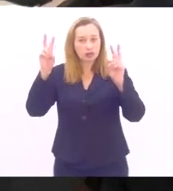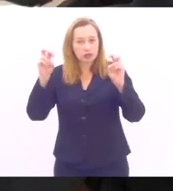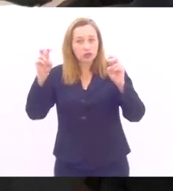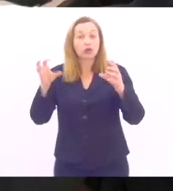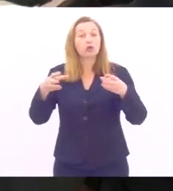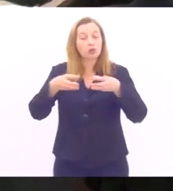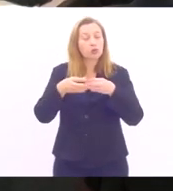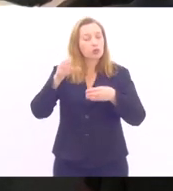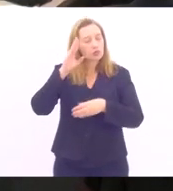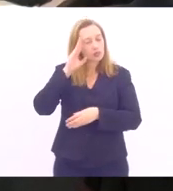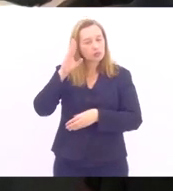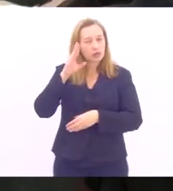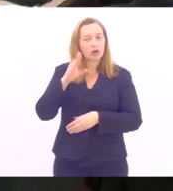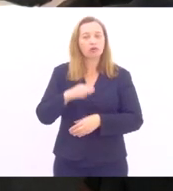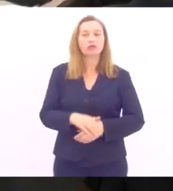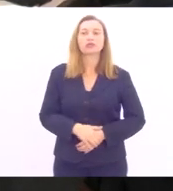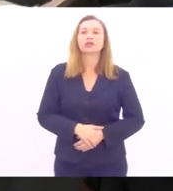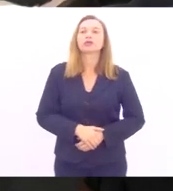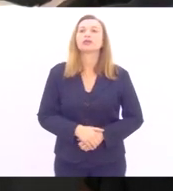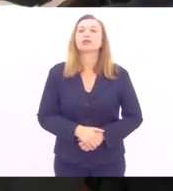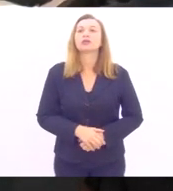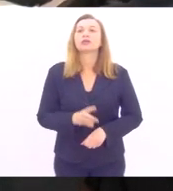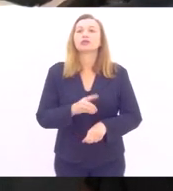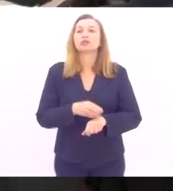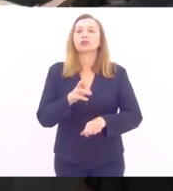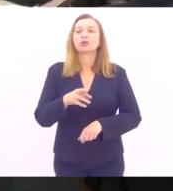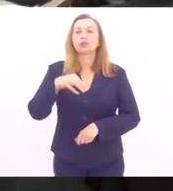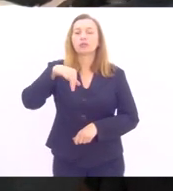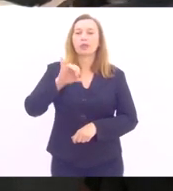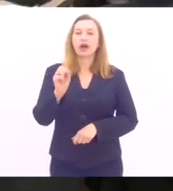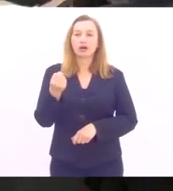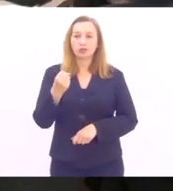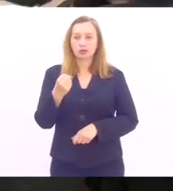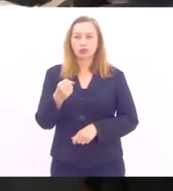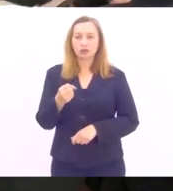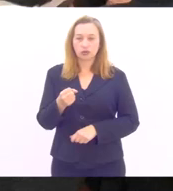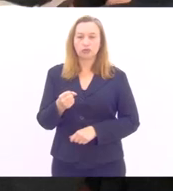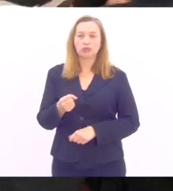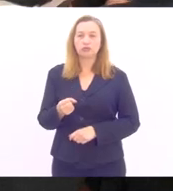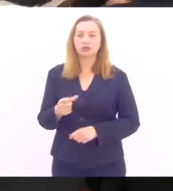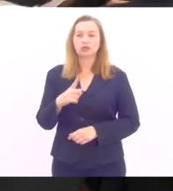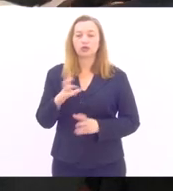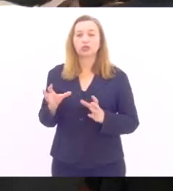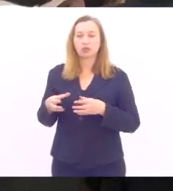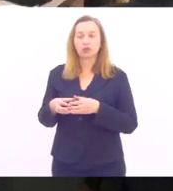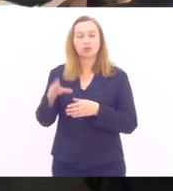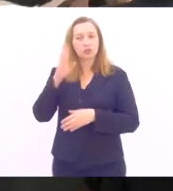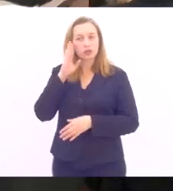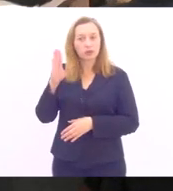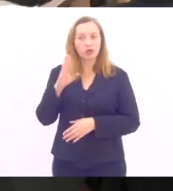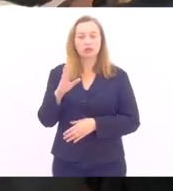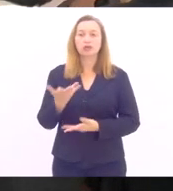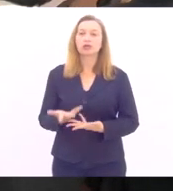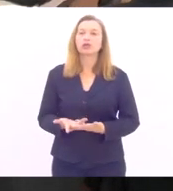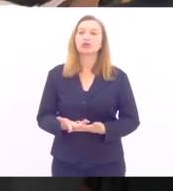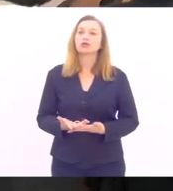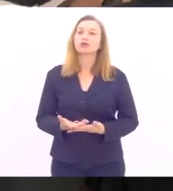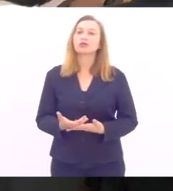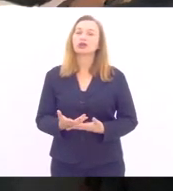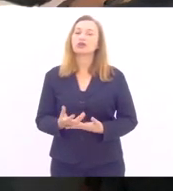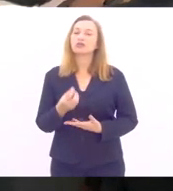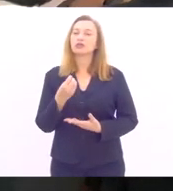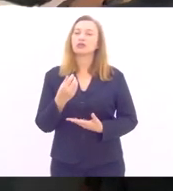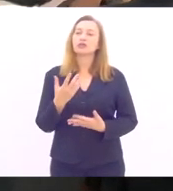especializado que o doutor Marcos Leal coordena. Então, eu fiquei assim, bastante otimista